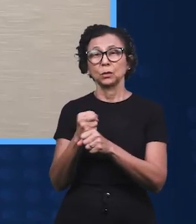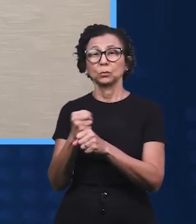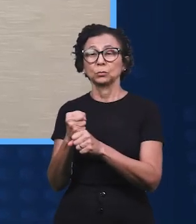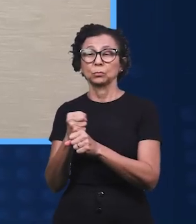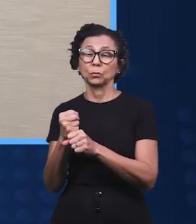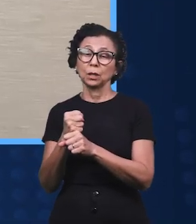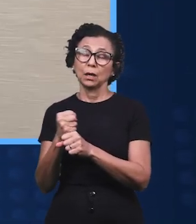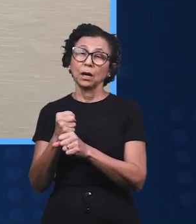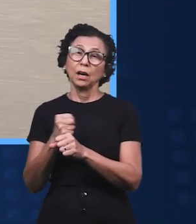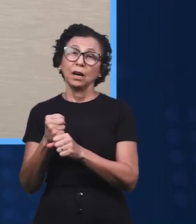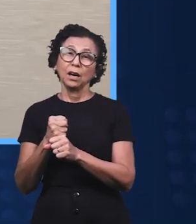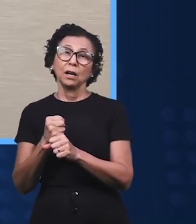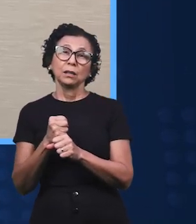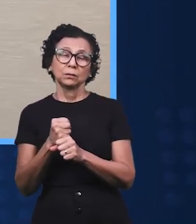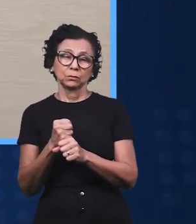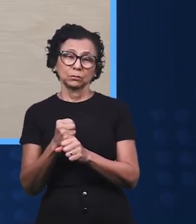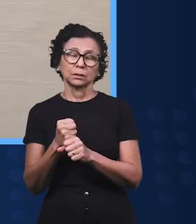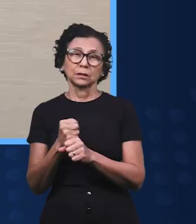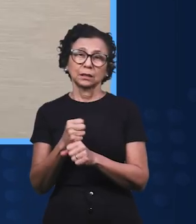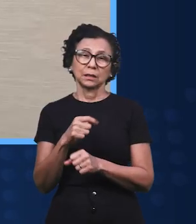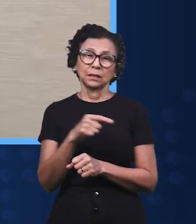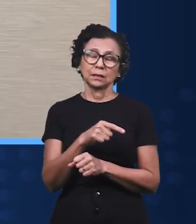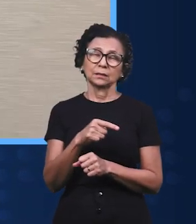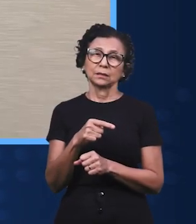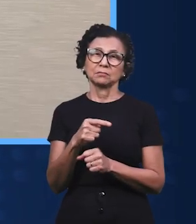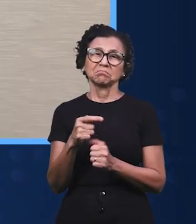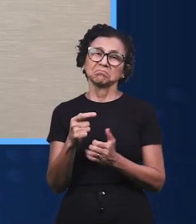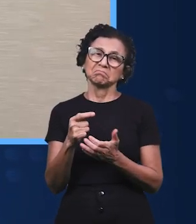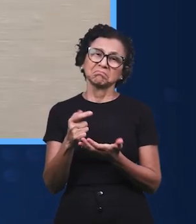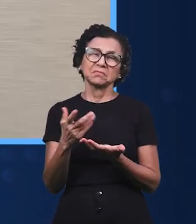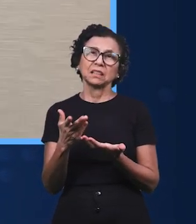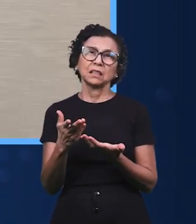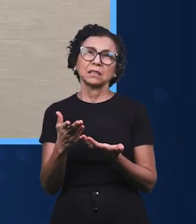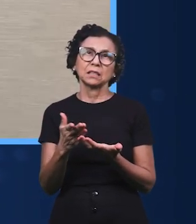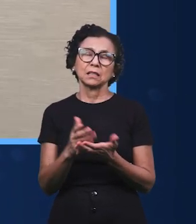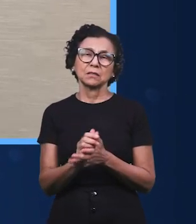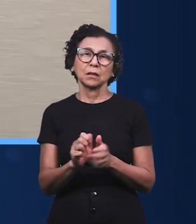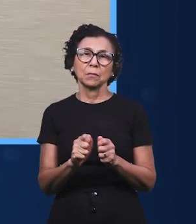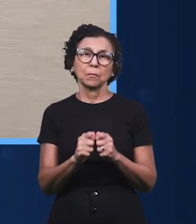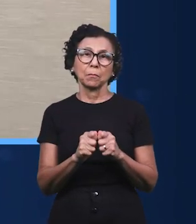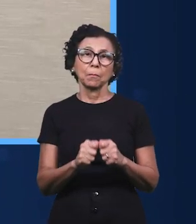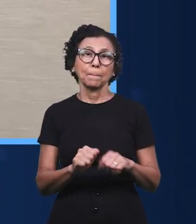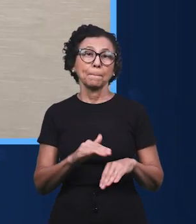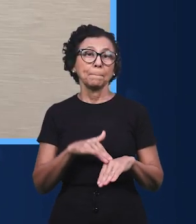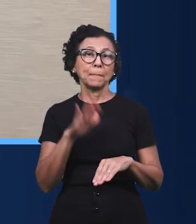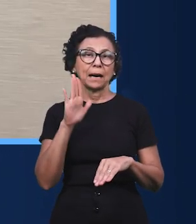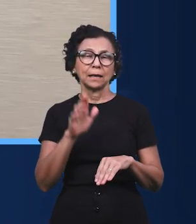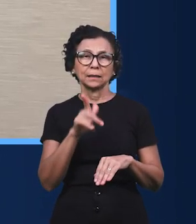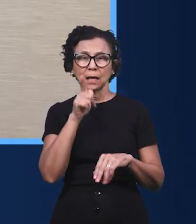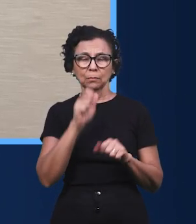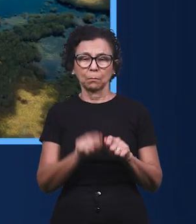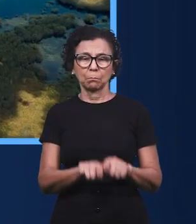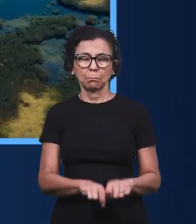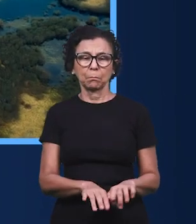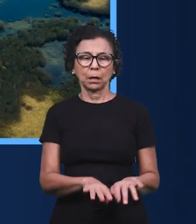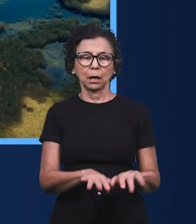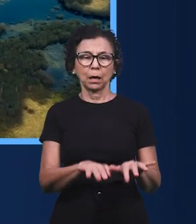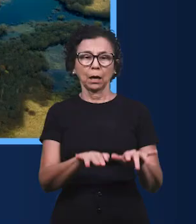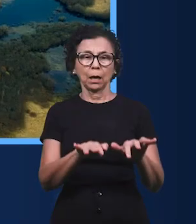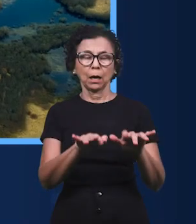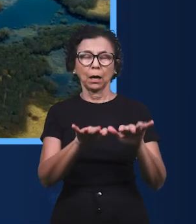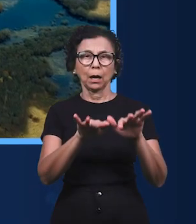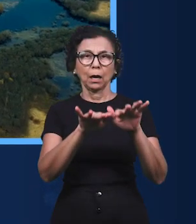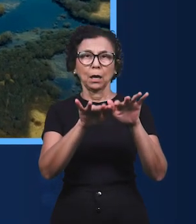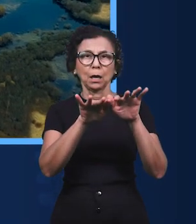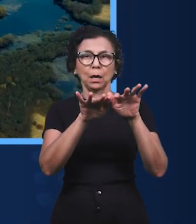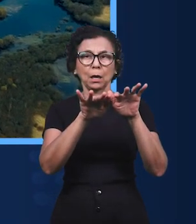muita chuva, esses rios que são perenes, eles acabam aumentando o seu volume muito grande de água e